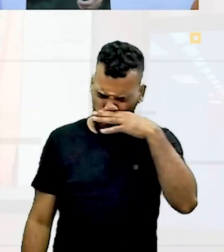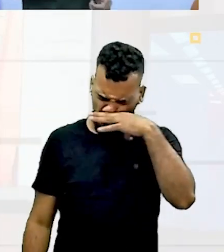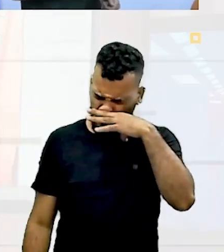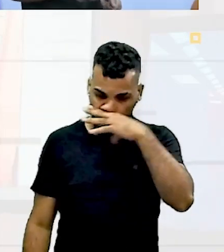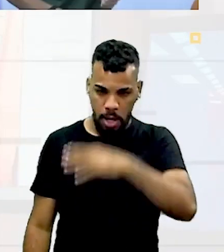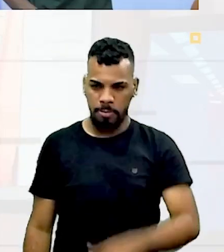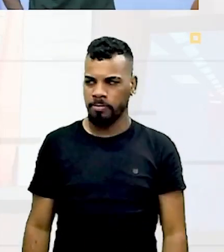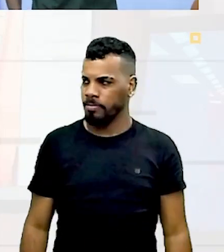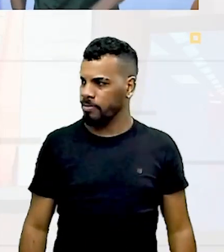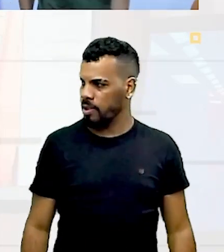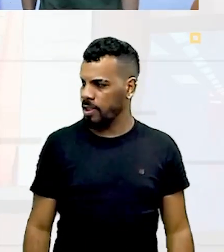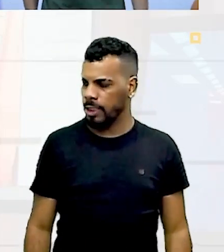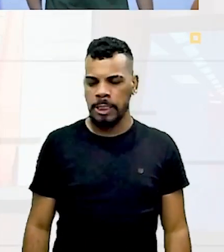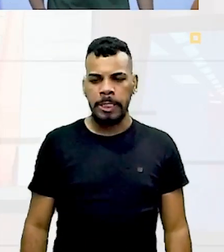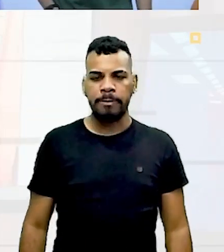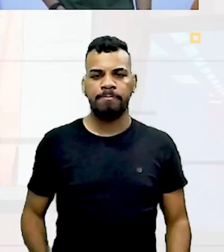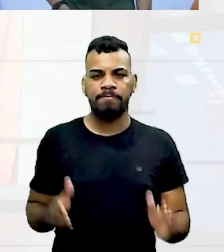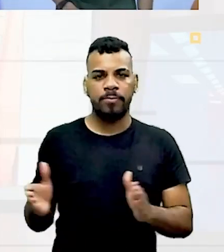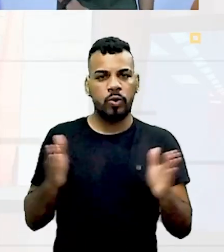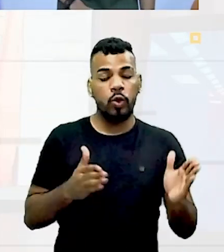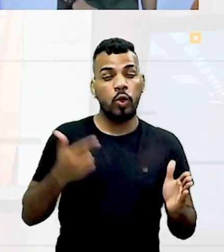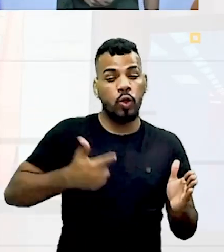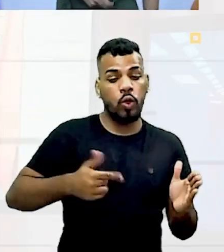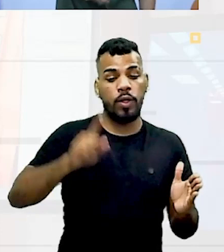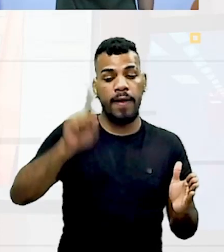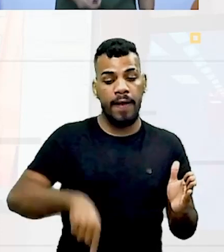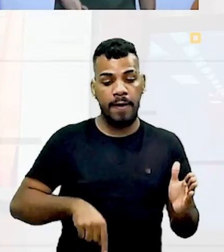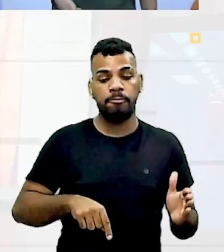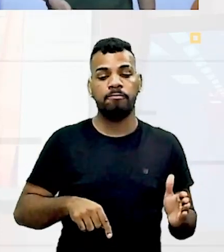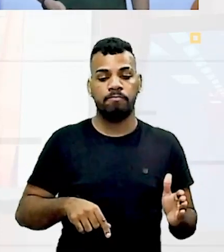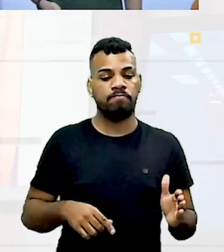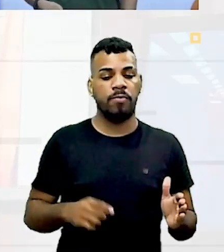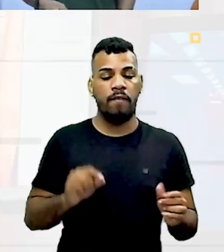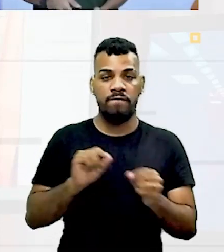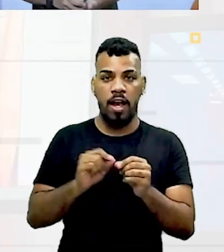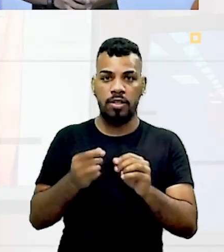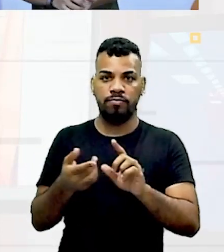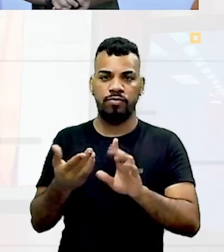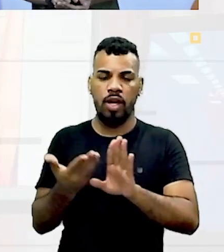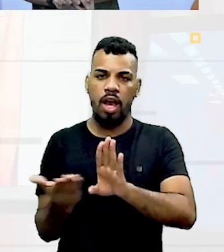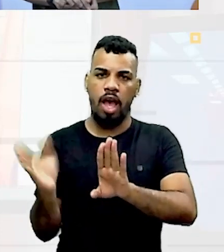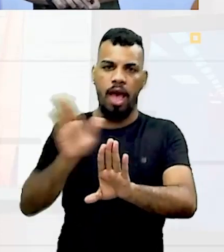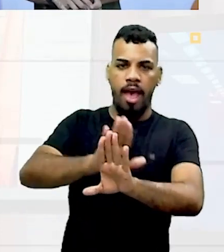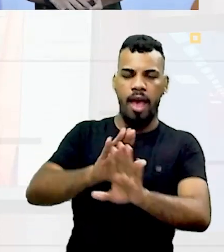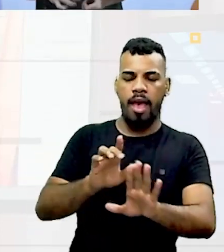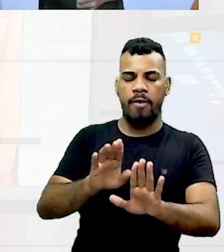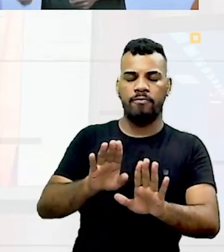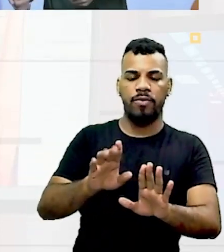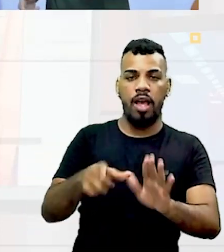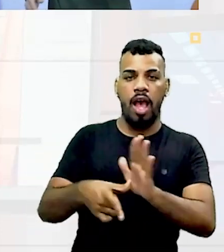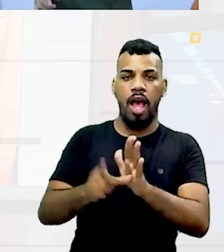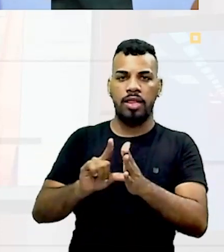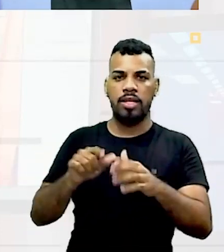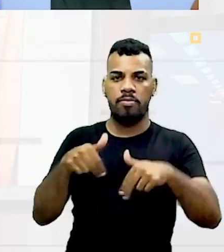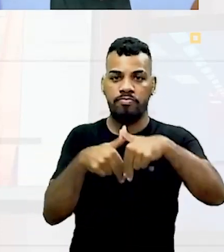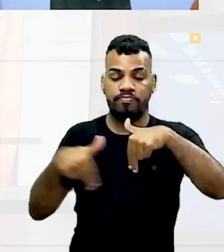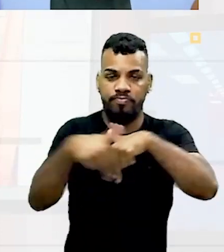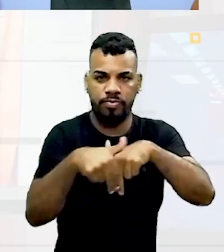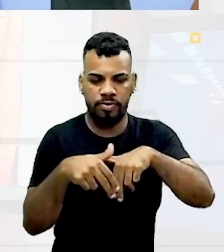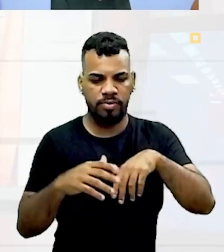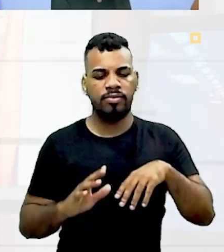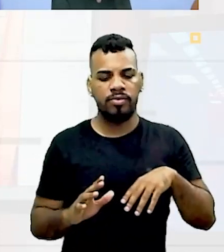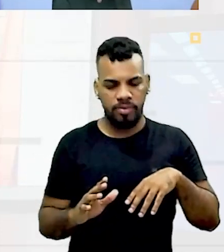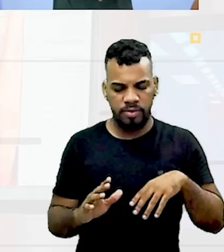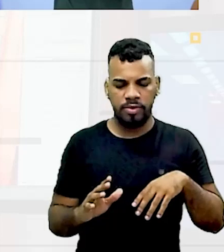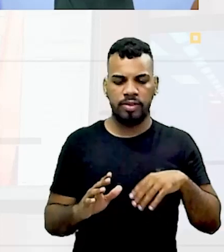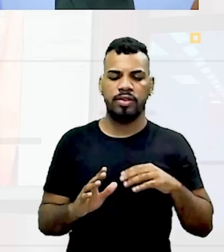O segundo princípio de animação que a gente tem se chama antecipação, que ele casa muito bem com o